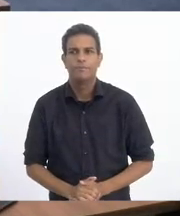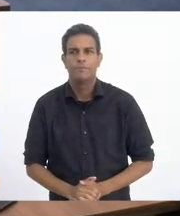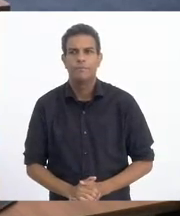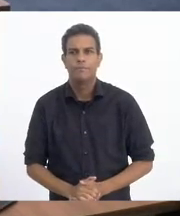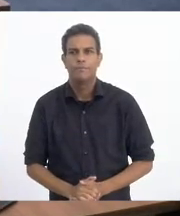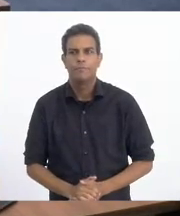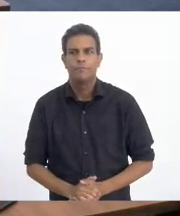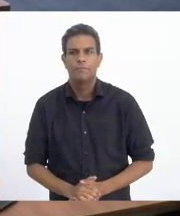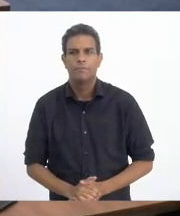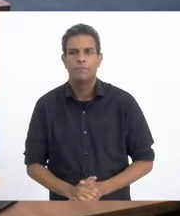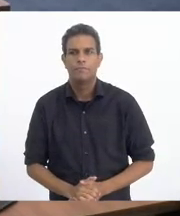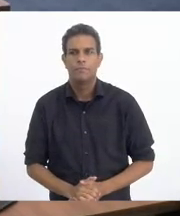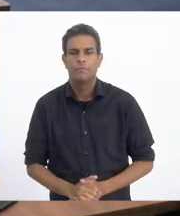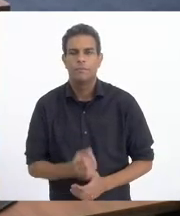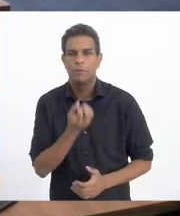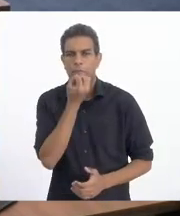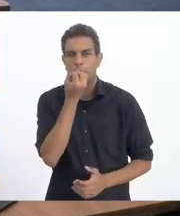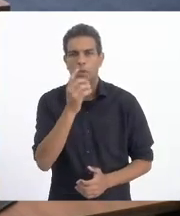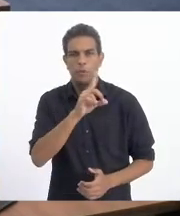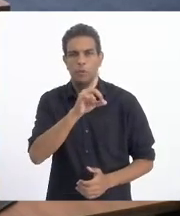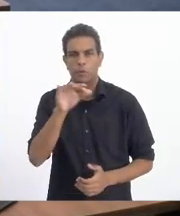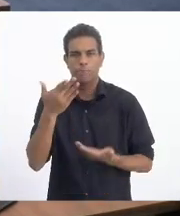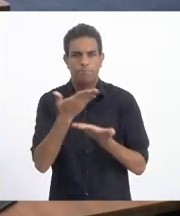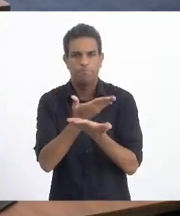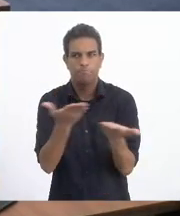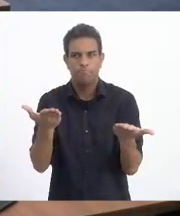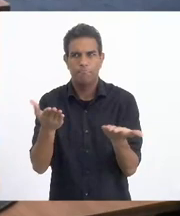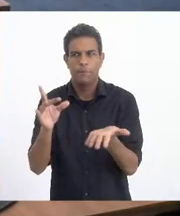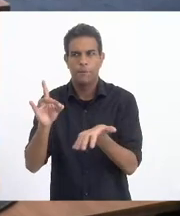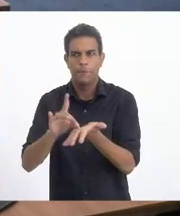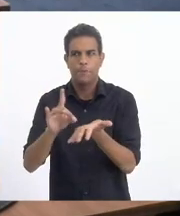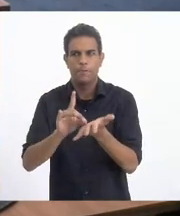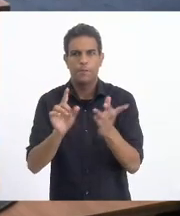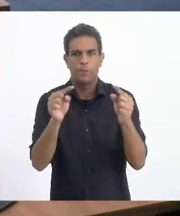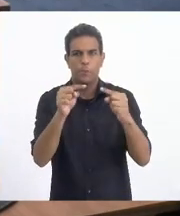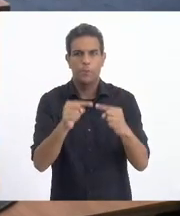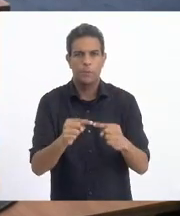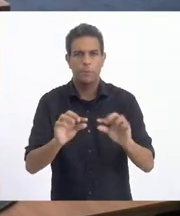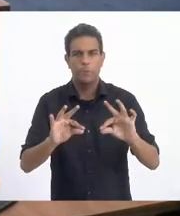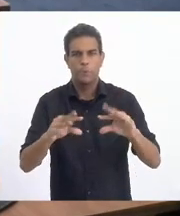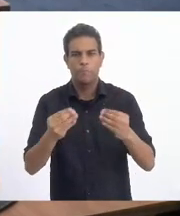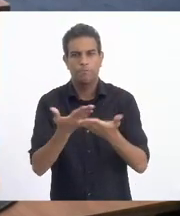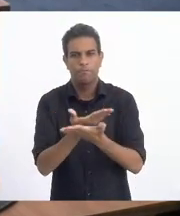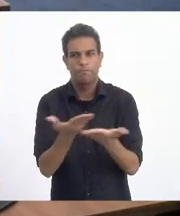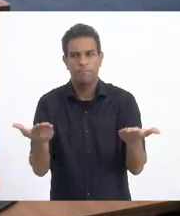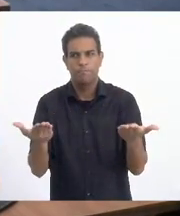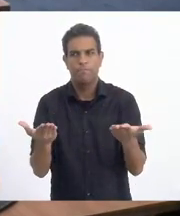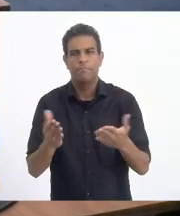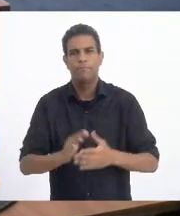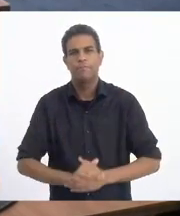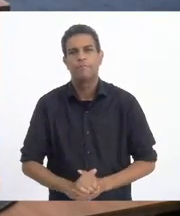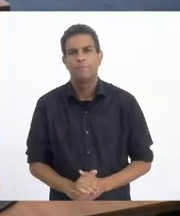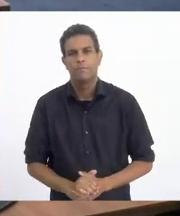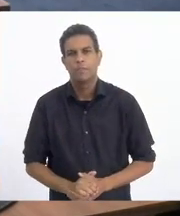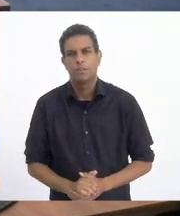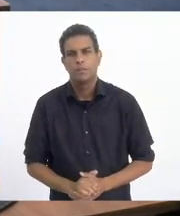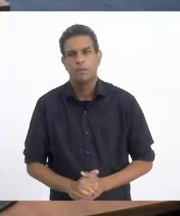deputados, meu bom dia, senhores oficiais, todos, companheiros, da Silva,